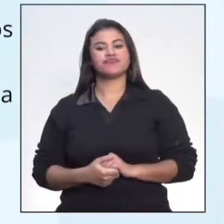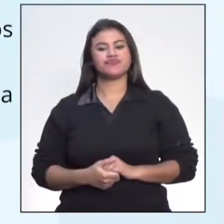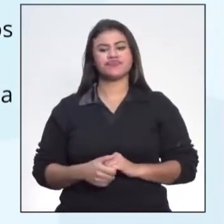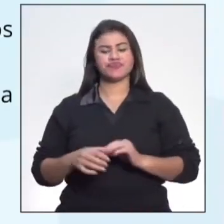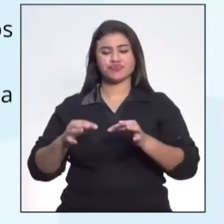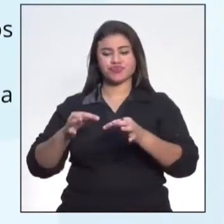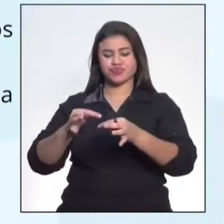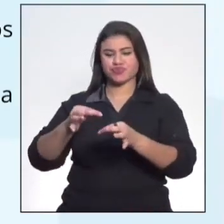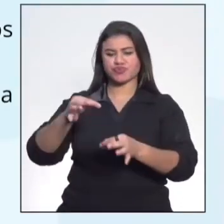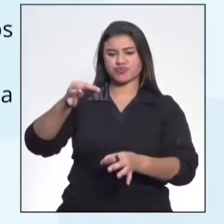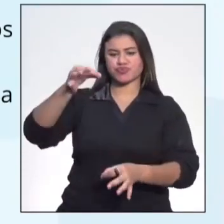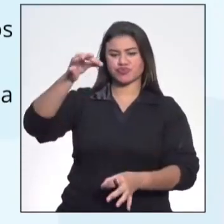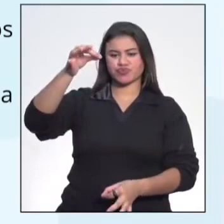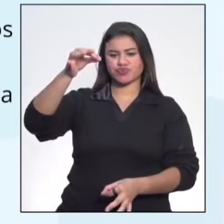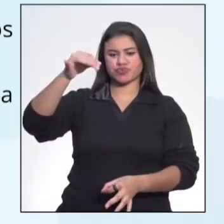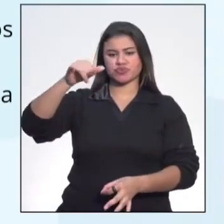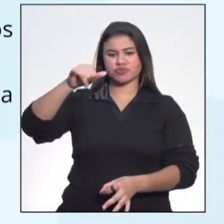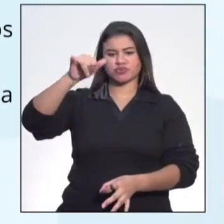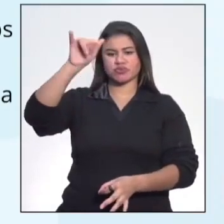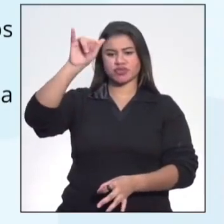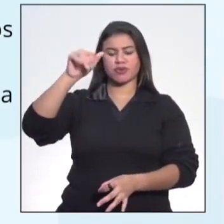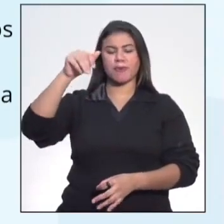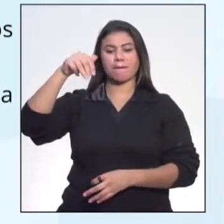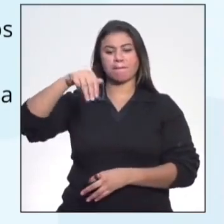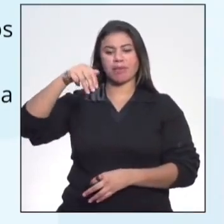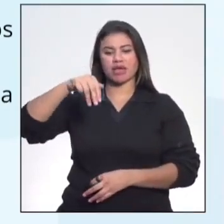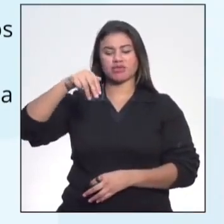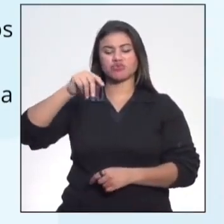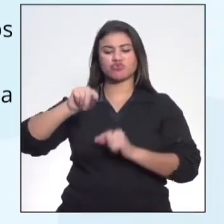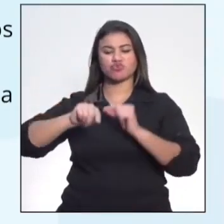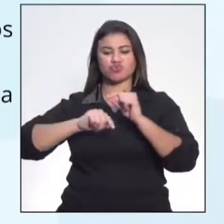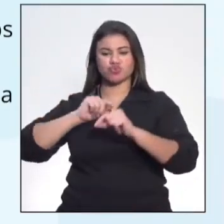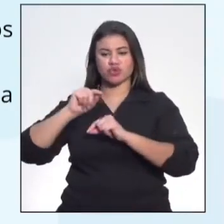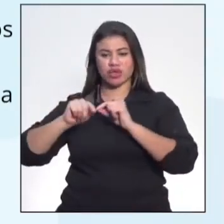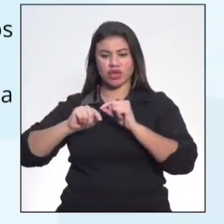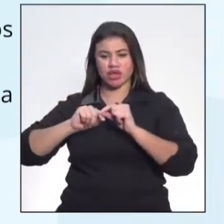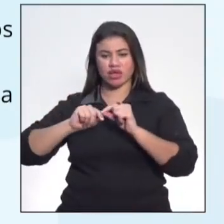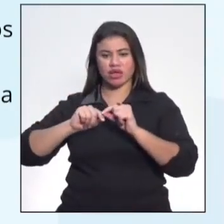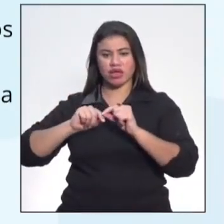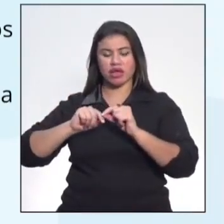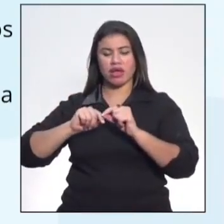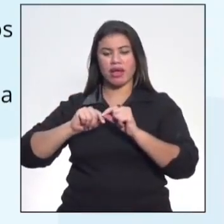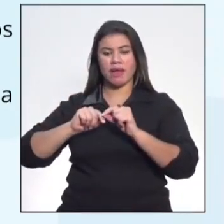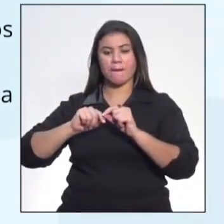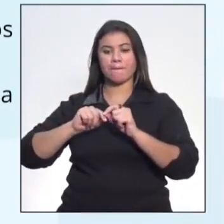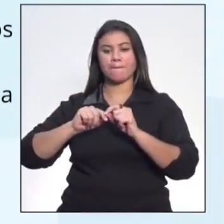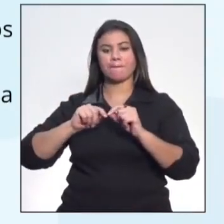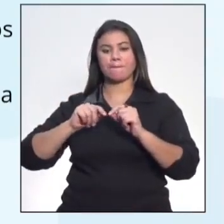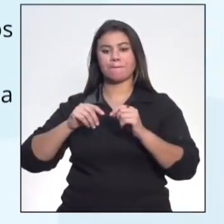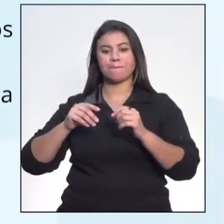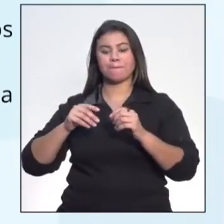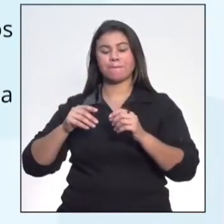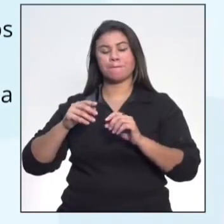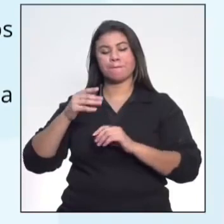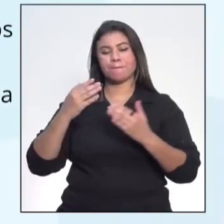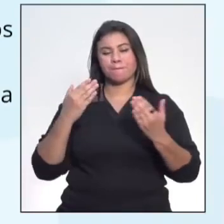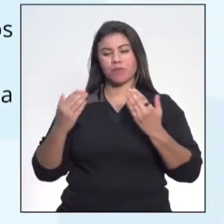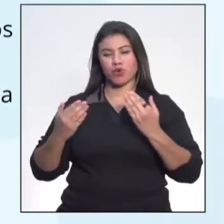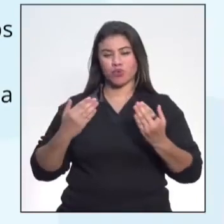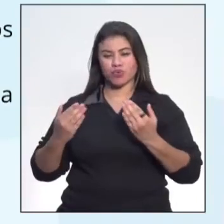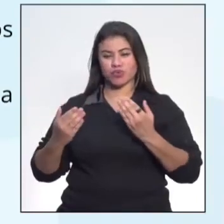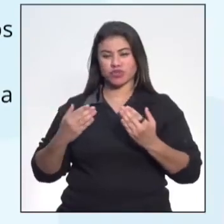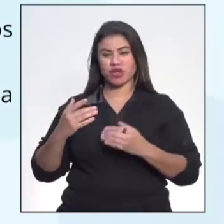distância vertical y em metros que ela percorre é diretamente proporcional ao quadrado do tempo de queda